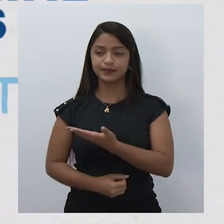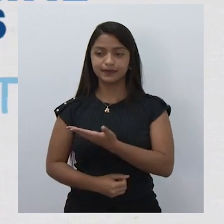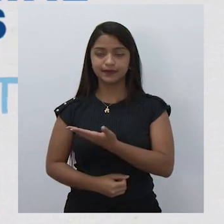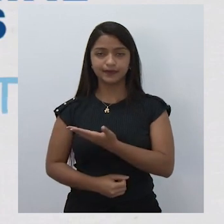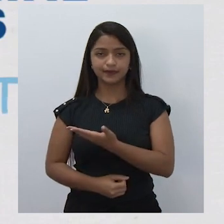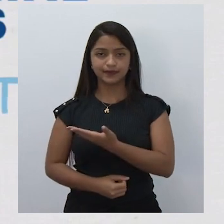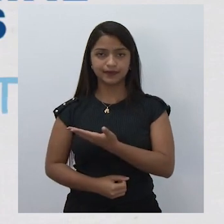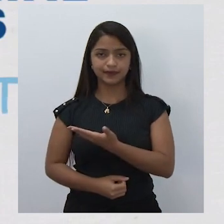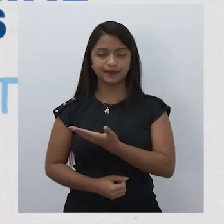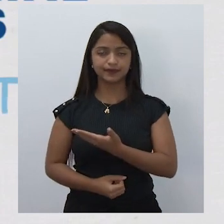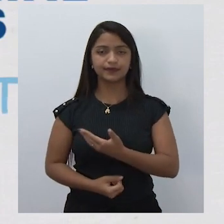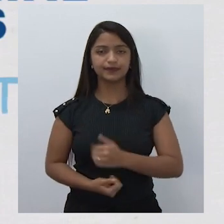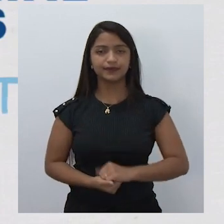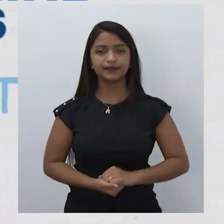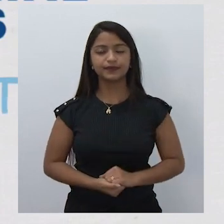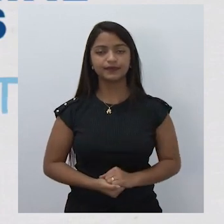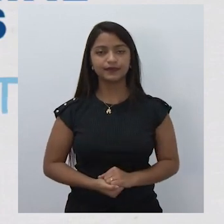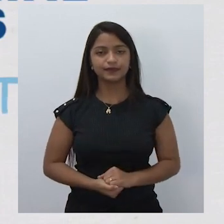www.ustart.eu.